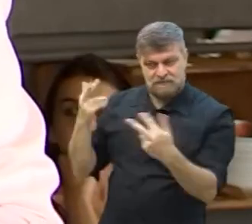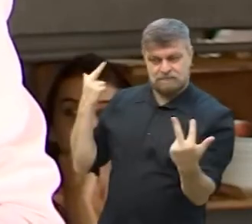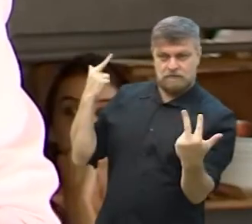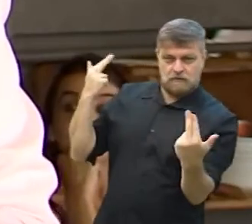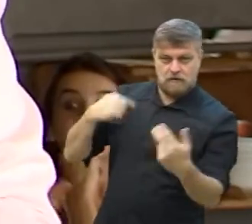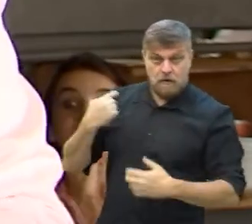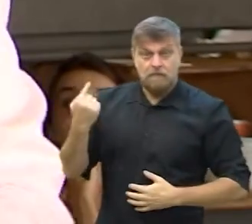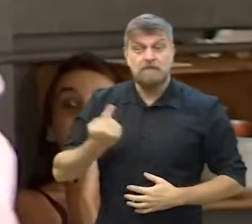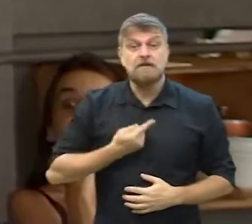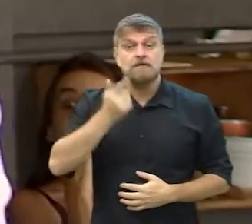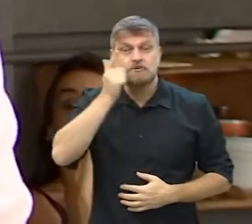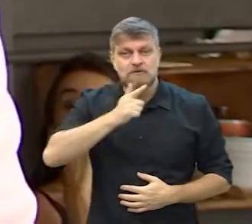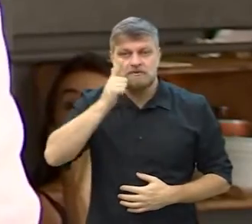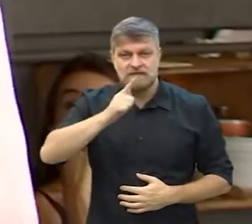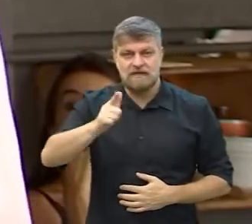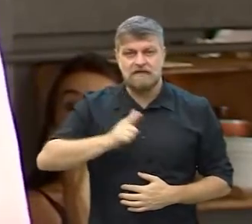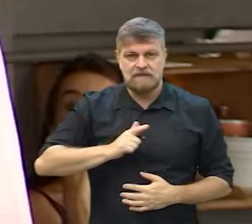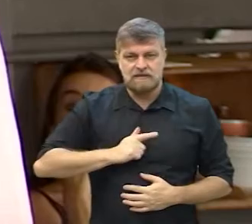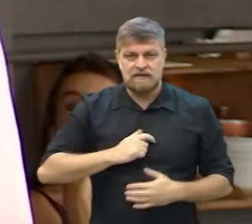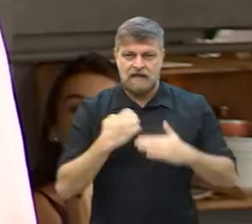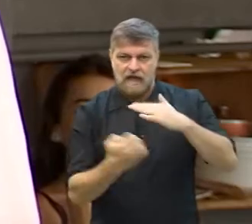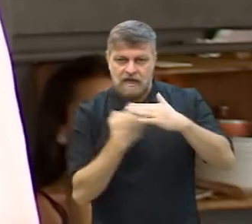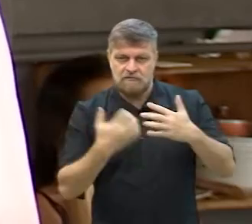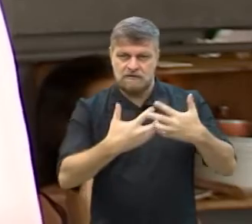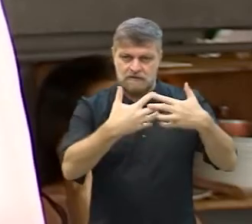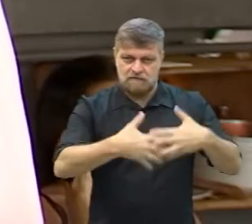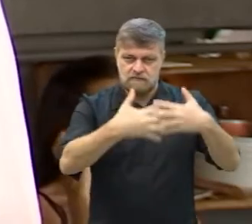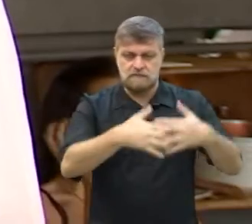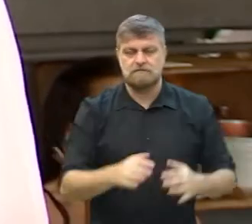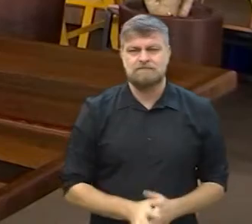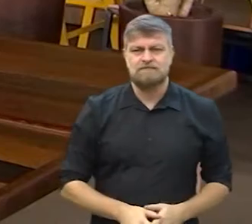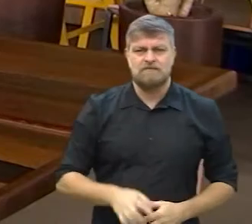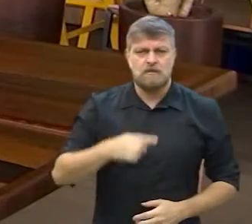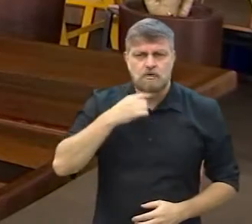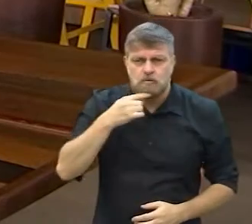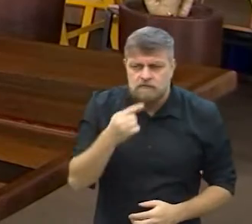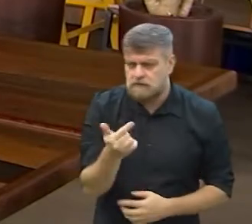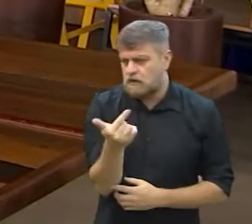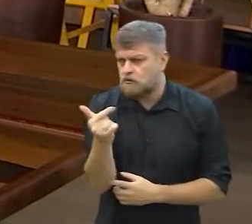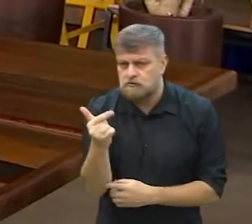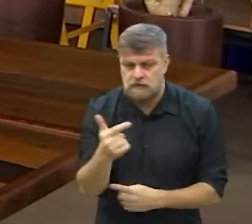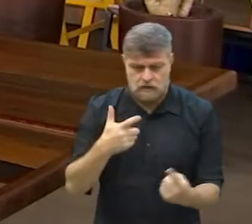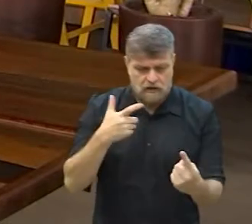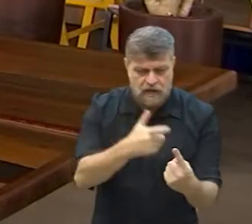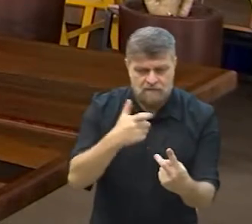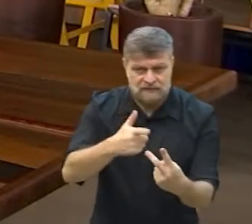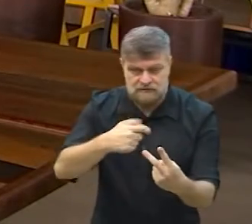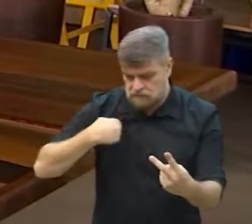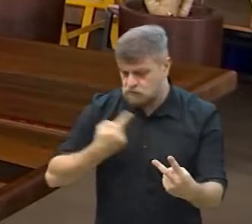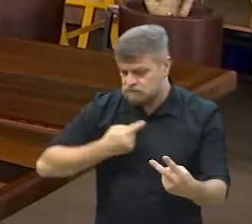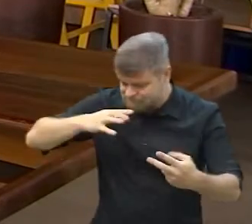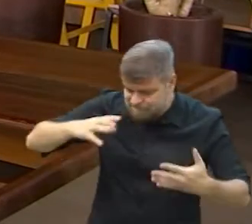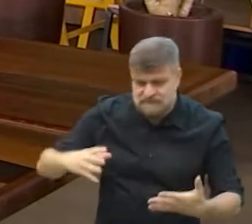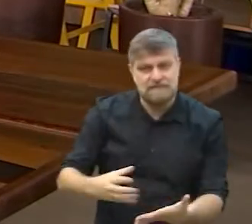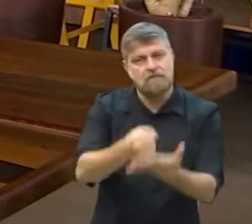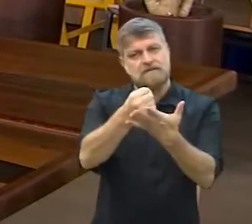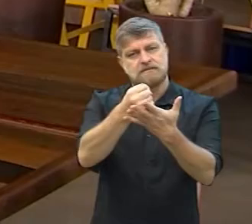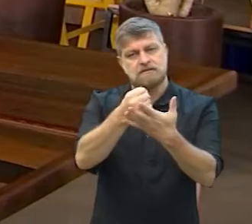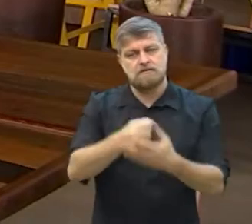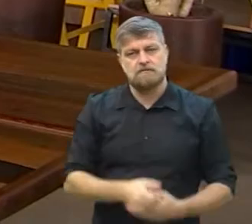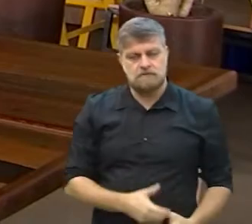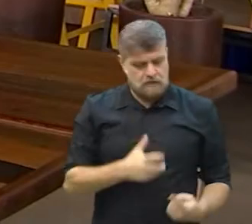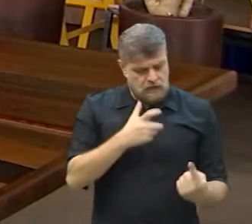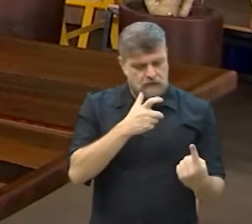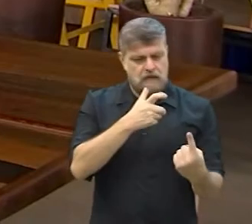do ano, e dessa maneira a gente consegue manter as empresas abertas. Não tenha dúvida, a vacina é a nossa salvação,